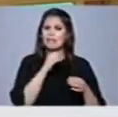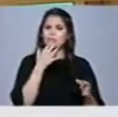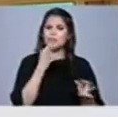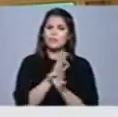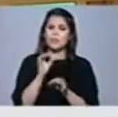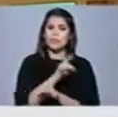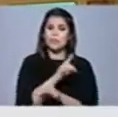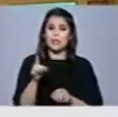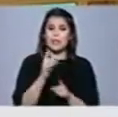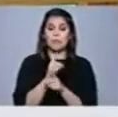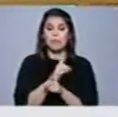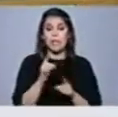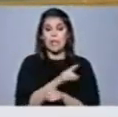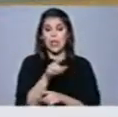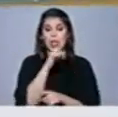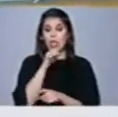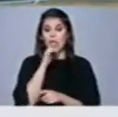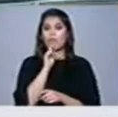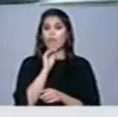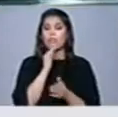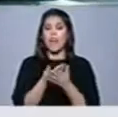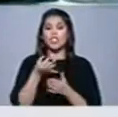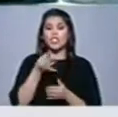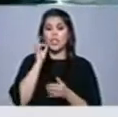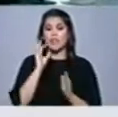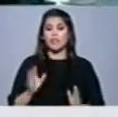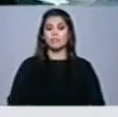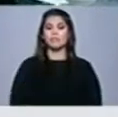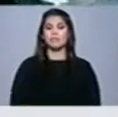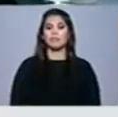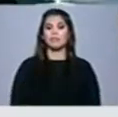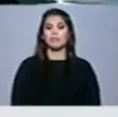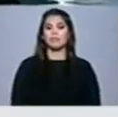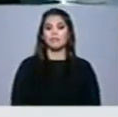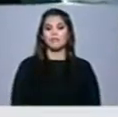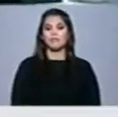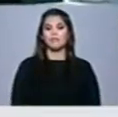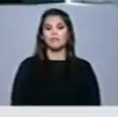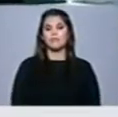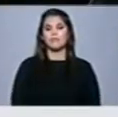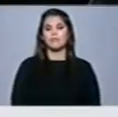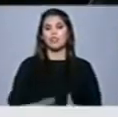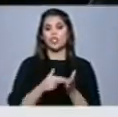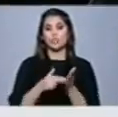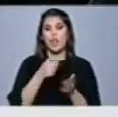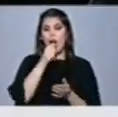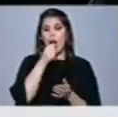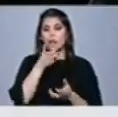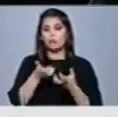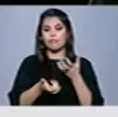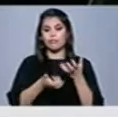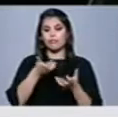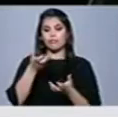é aquilo a que geralmente nós chamamos uma chávena. Vamos deixar só que a água então começa a